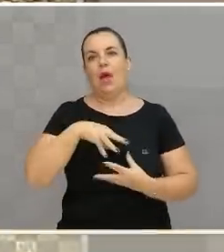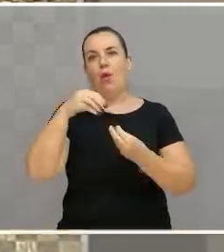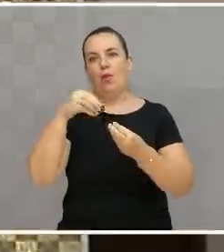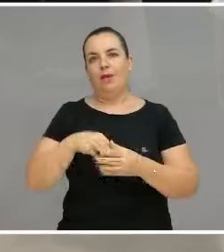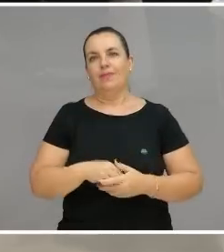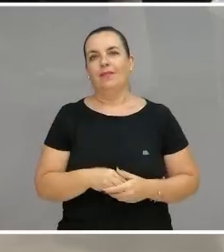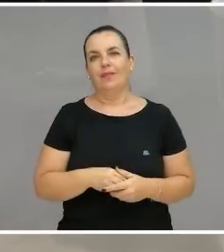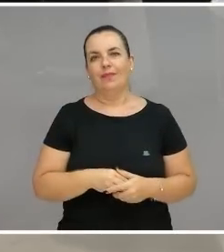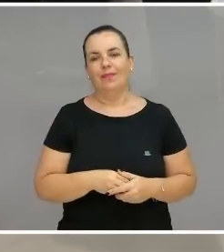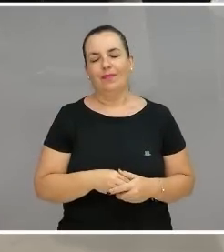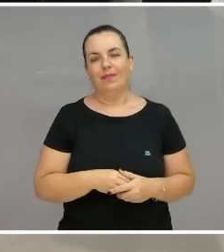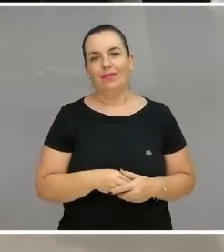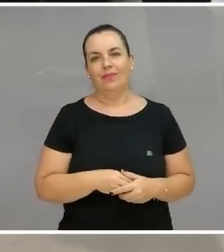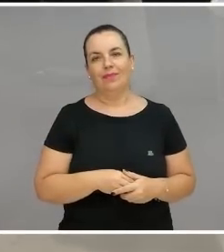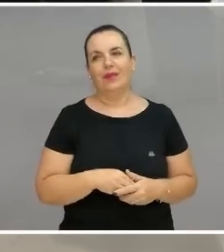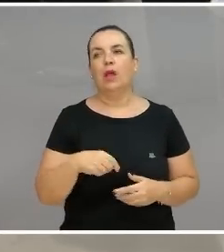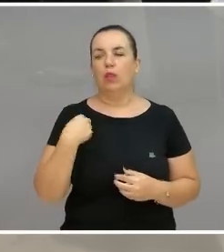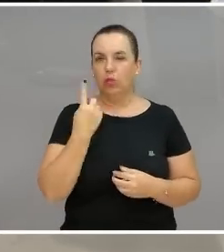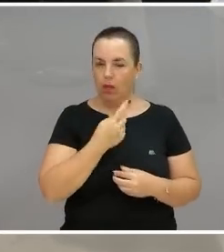Evangelho.